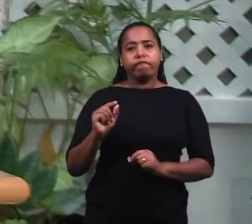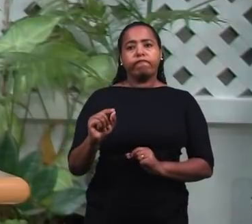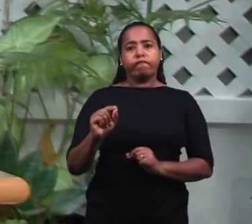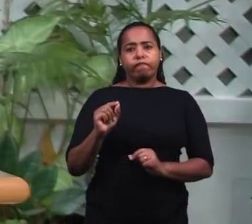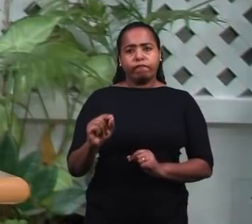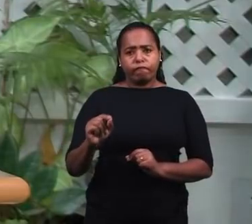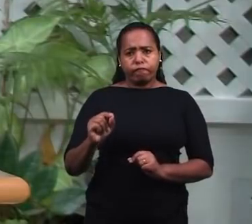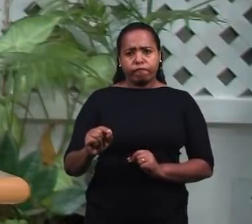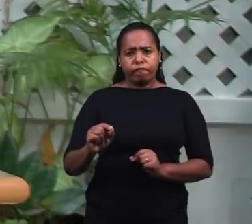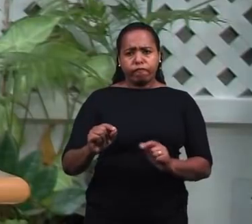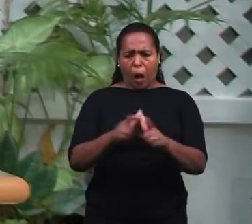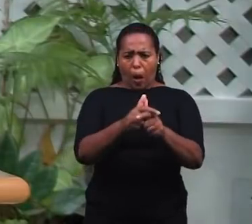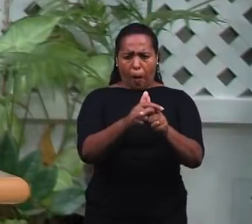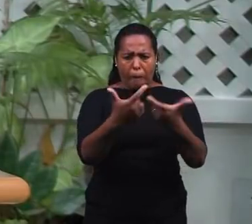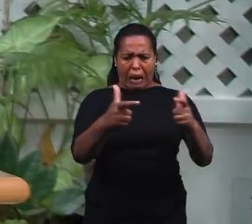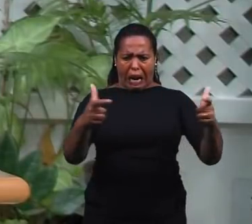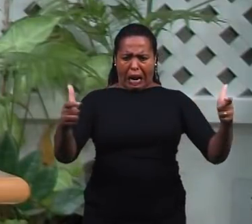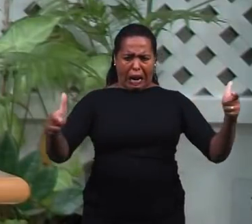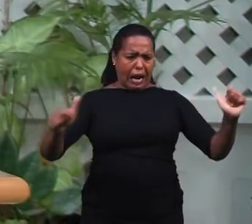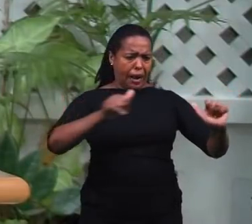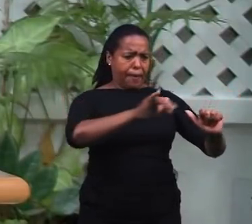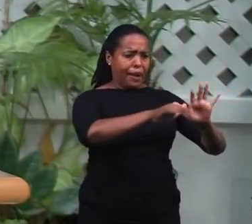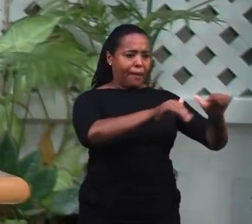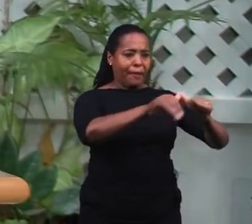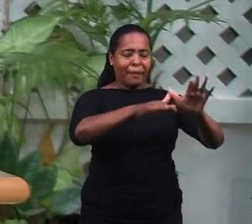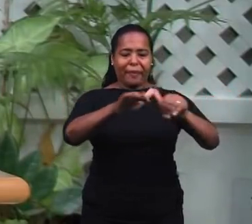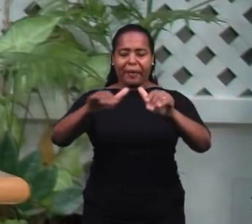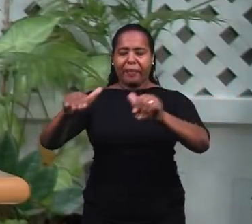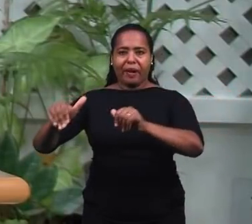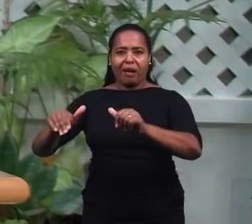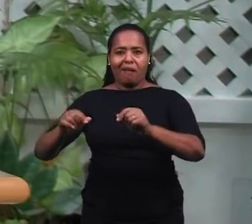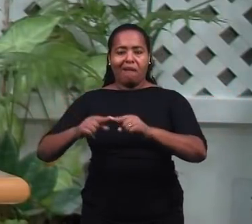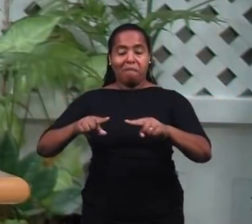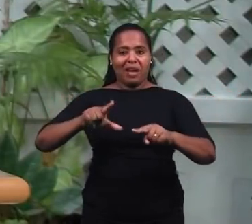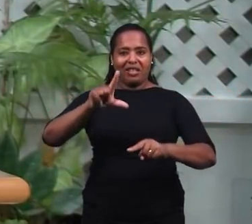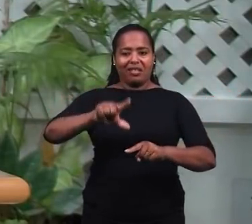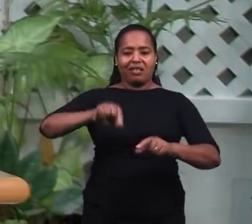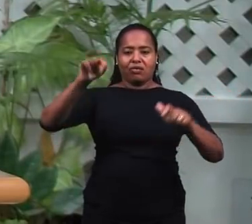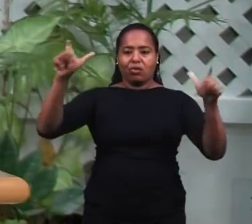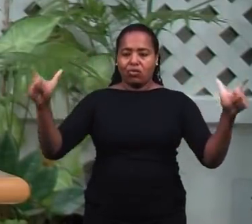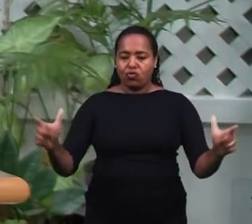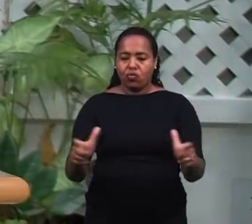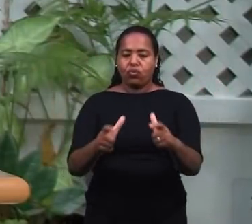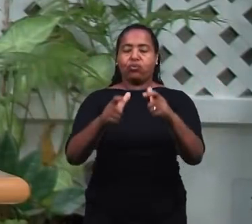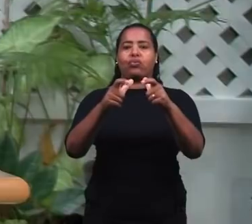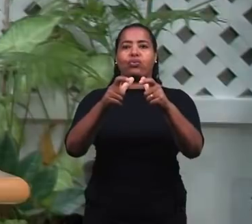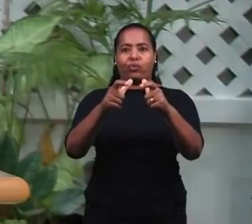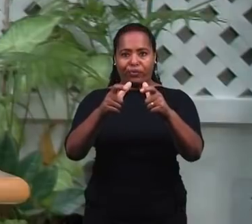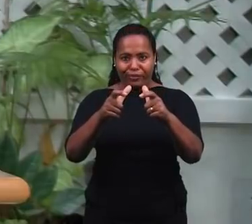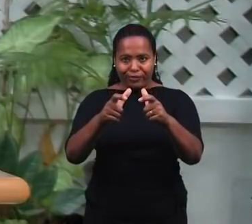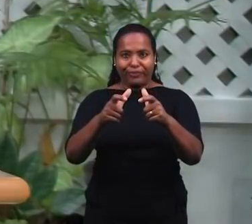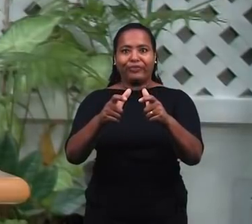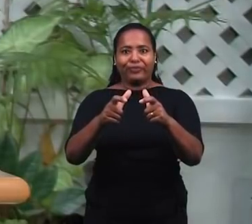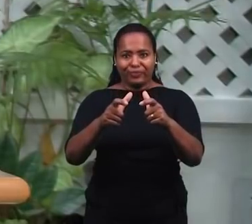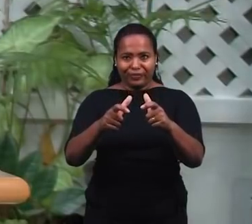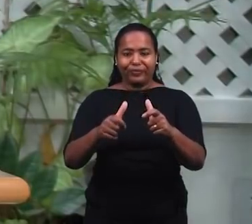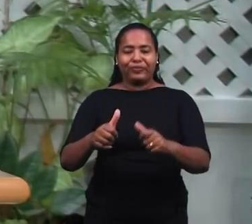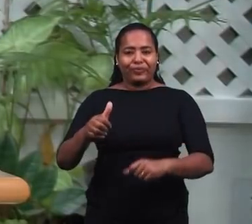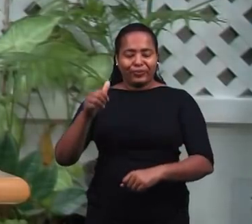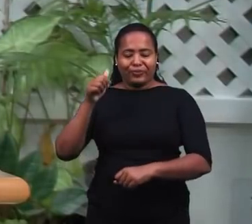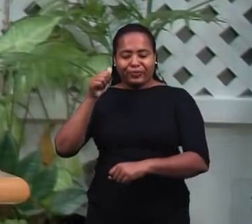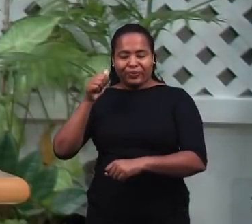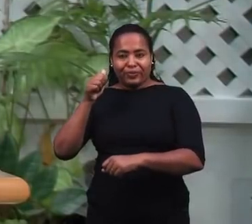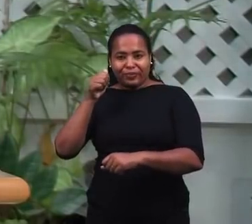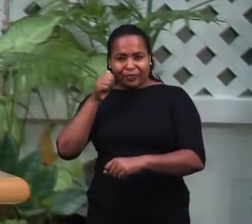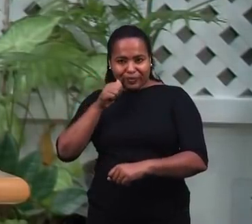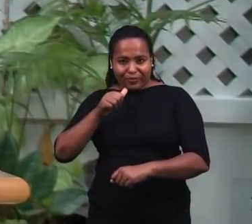que muitos são chamados, poucos são os escolhidos. Os chamados, as